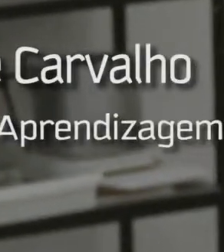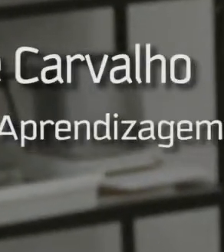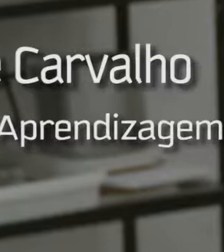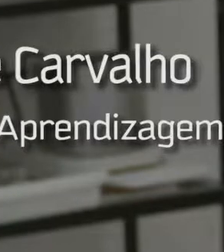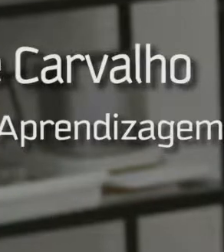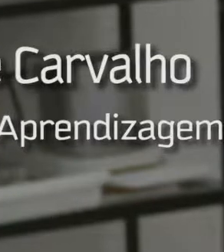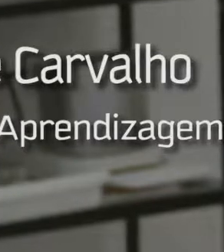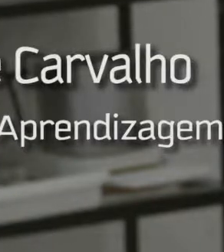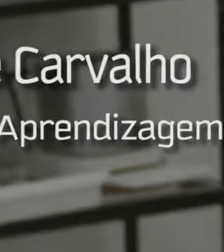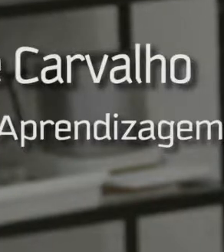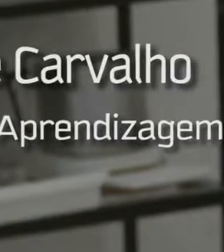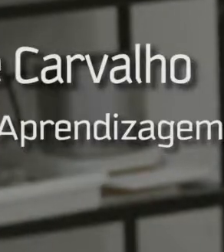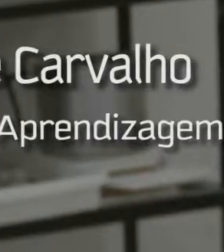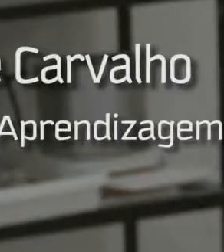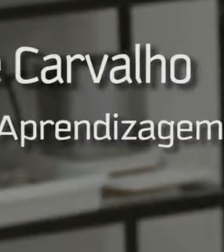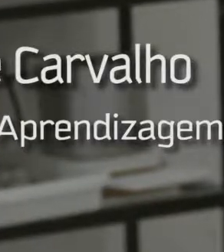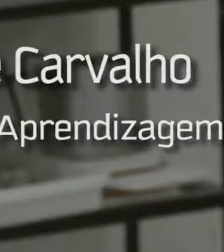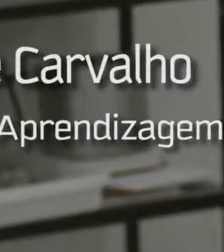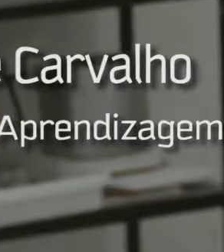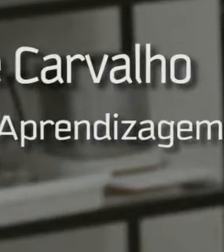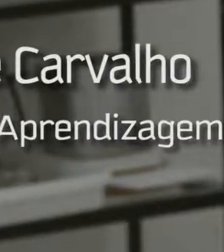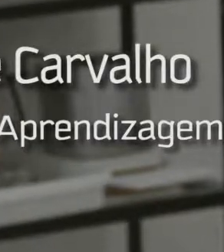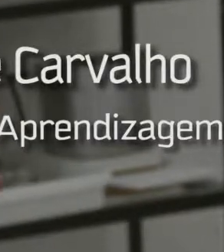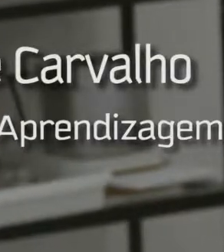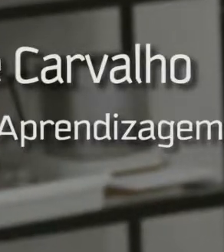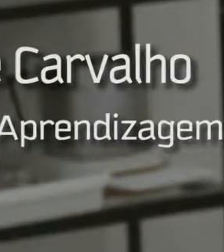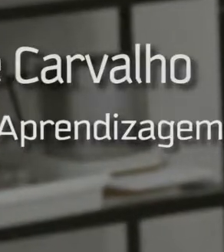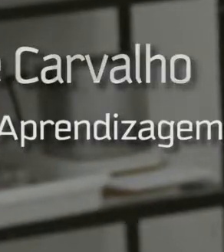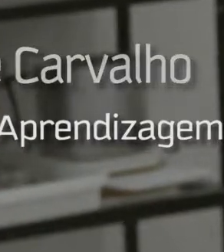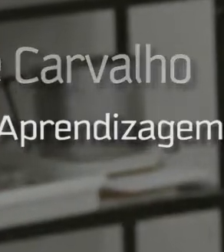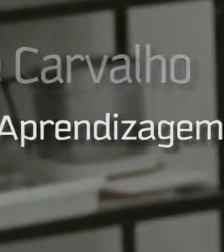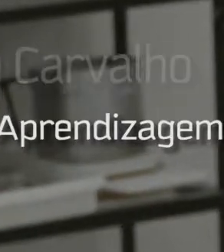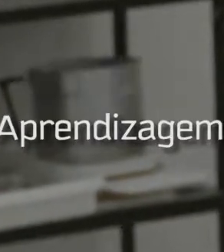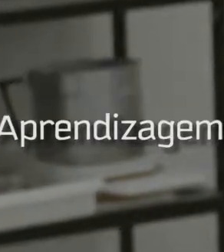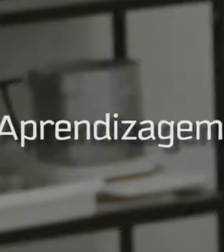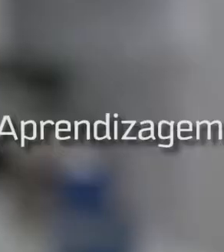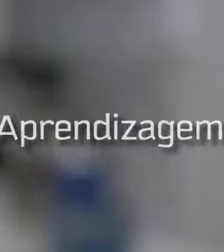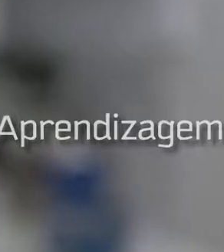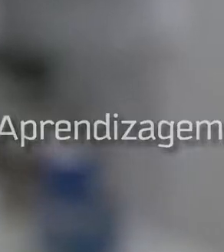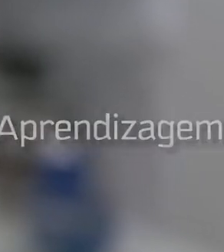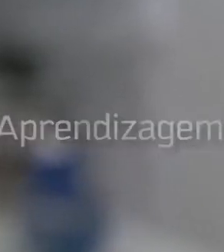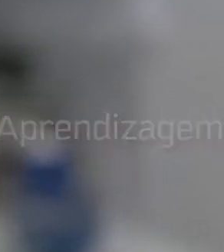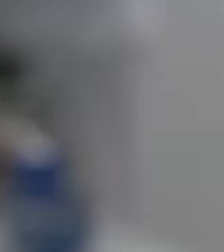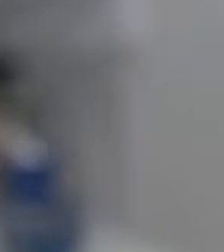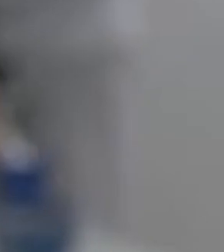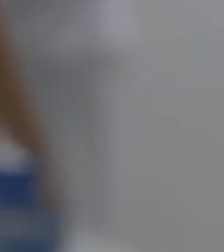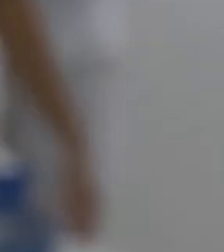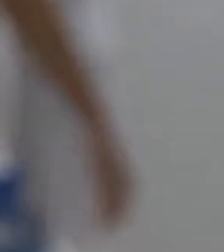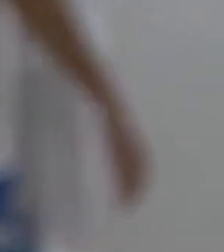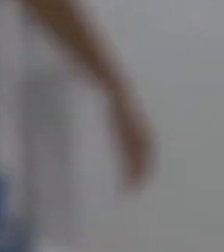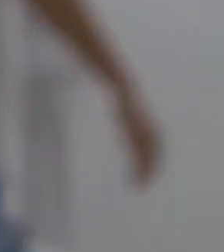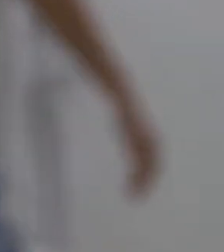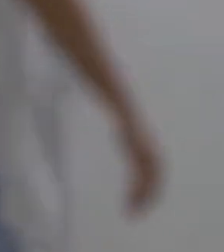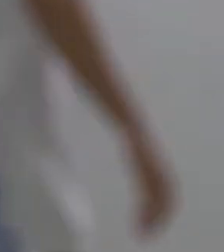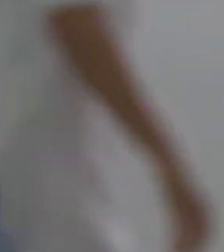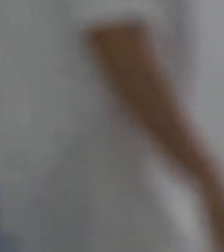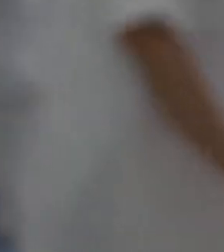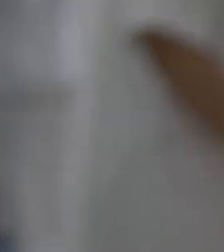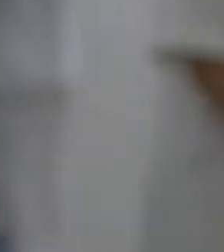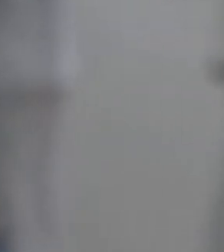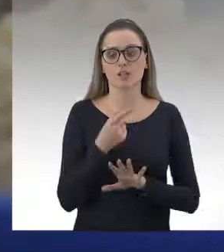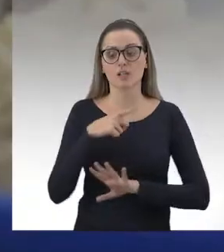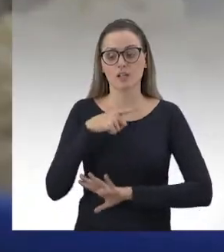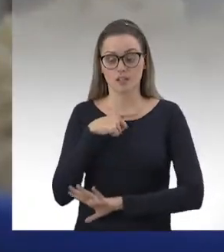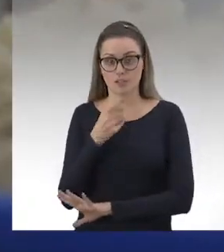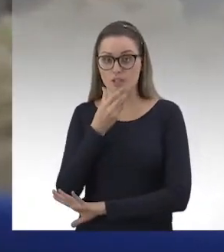tu sabe que se um dia der um aperto na tua vida, vai, eu sei fazer um risoles, eu sei fazer uma empada, vou poder me virar com isso. Tem